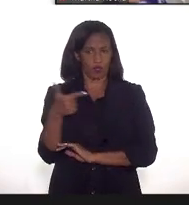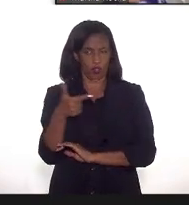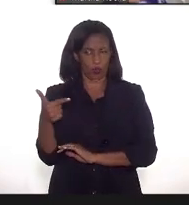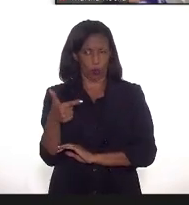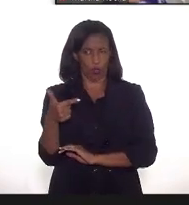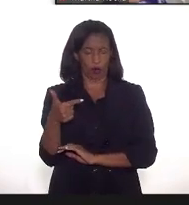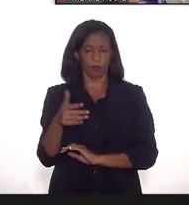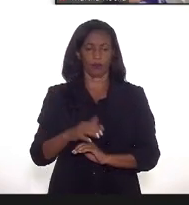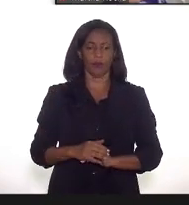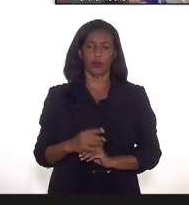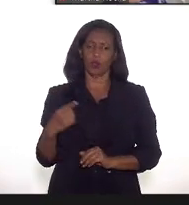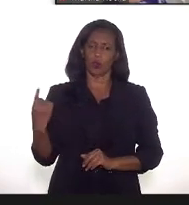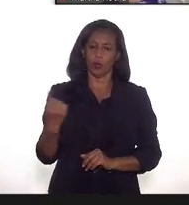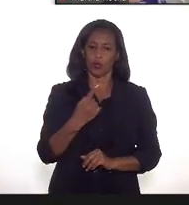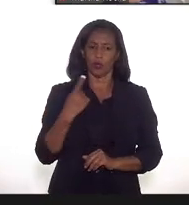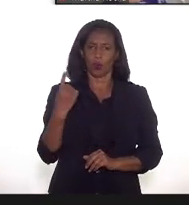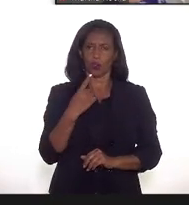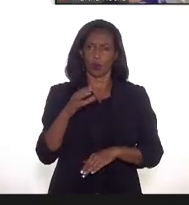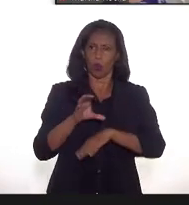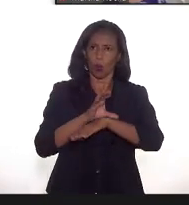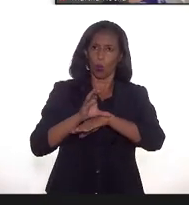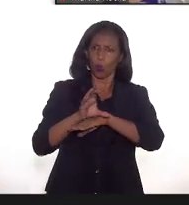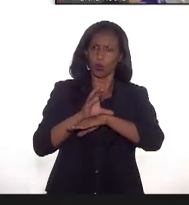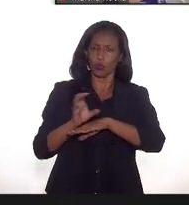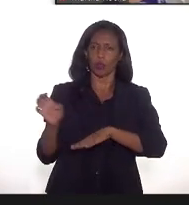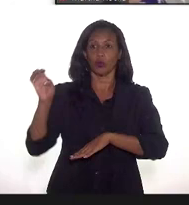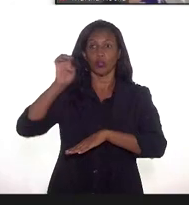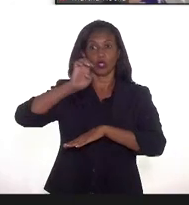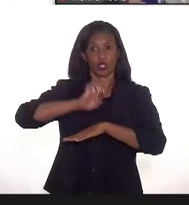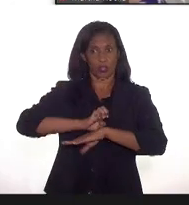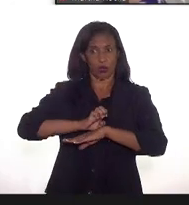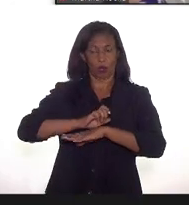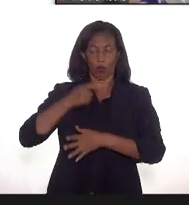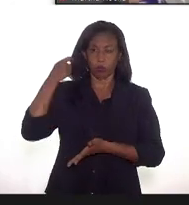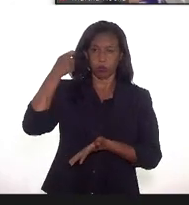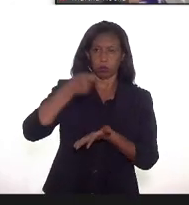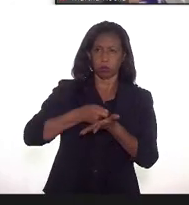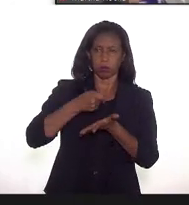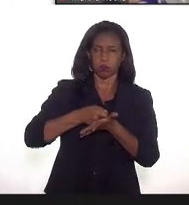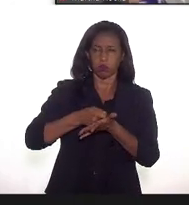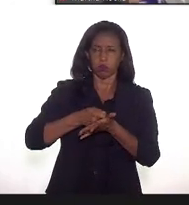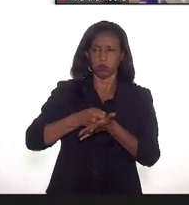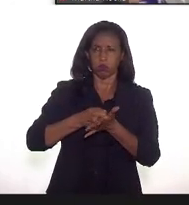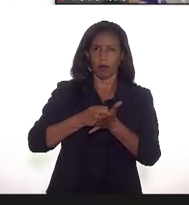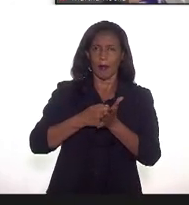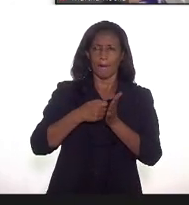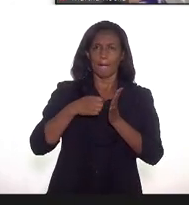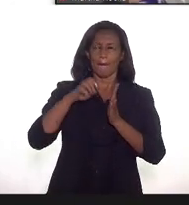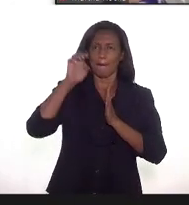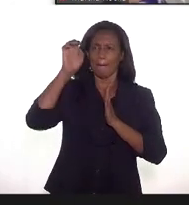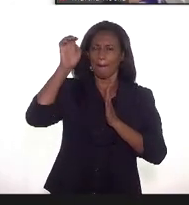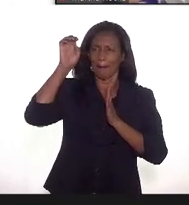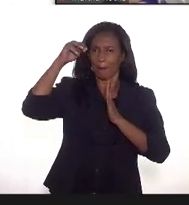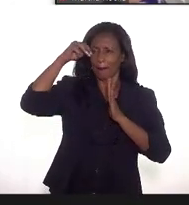legalidade, nós temos a Constituição Estadual, que determina o cumprimento das metas e